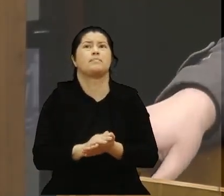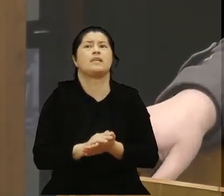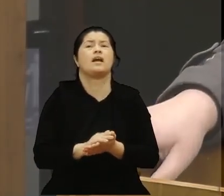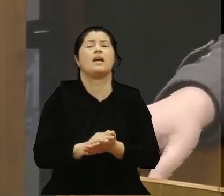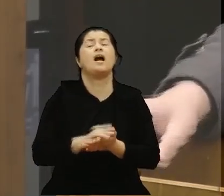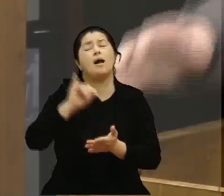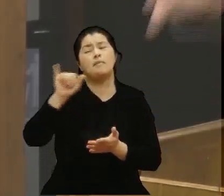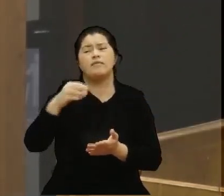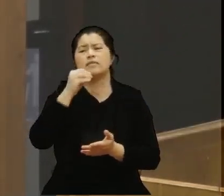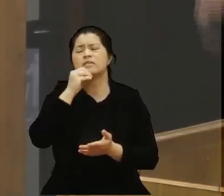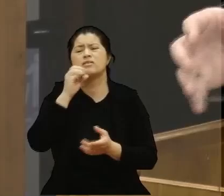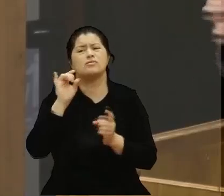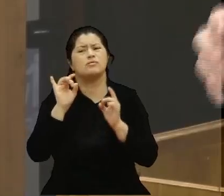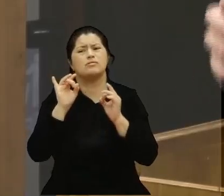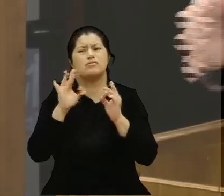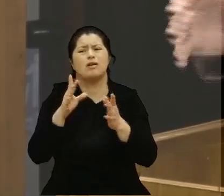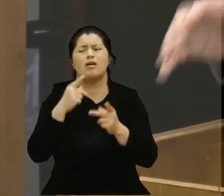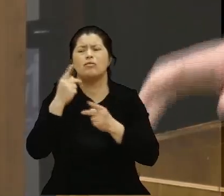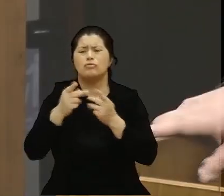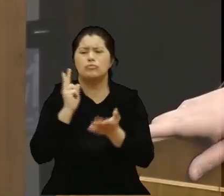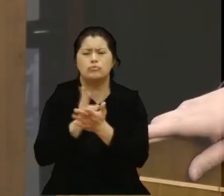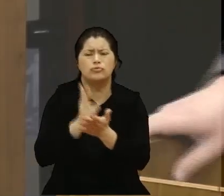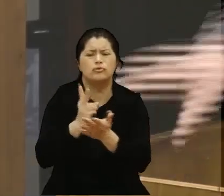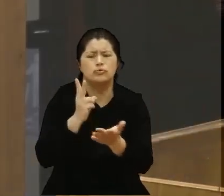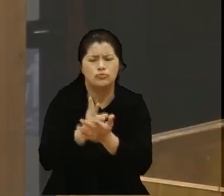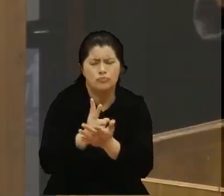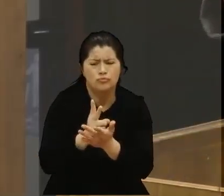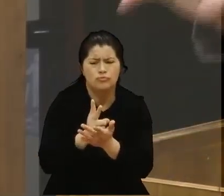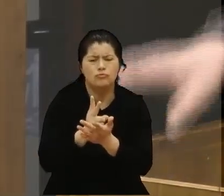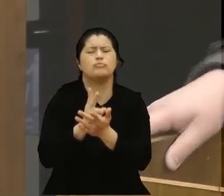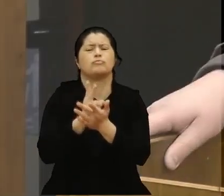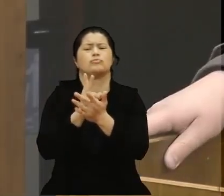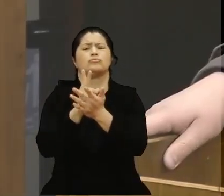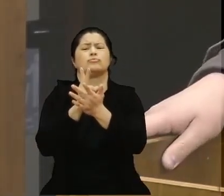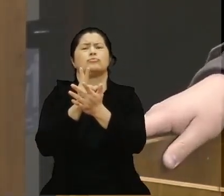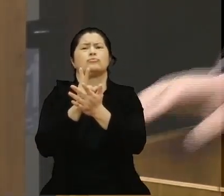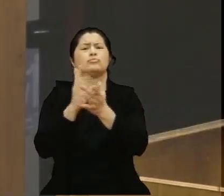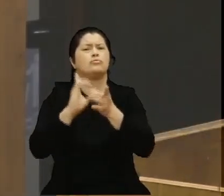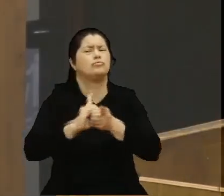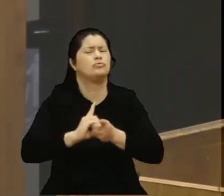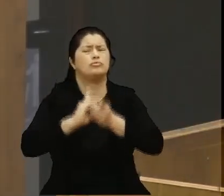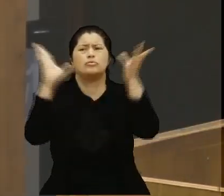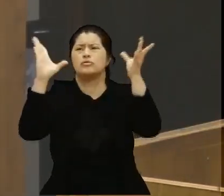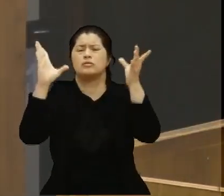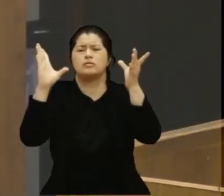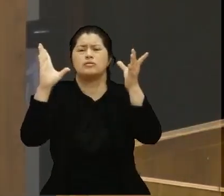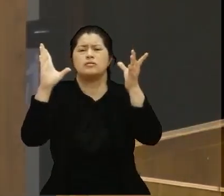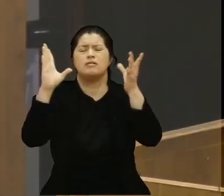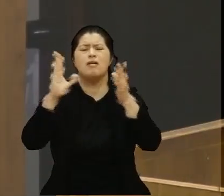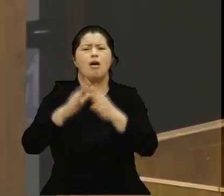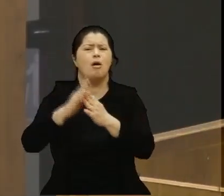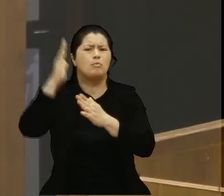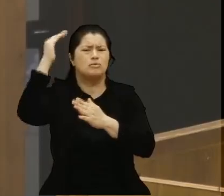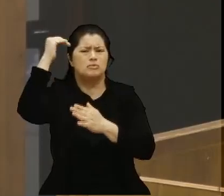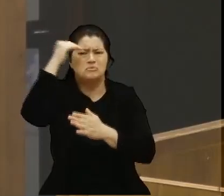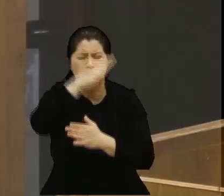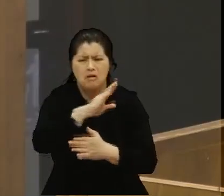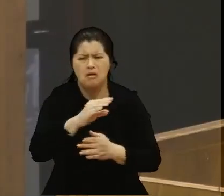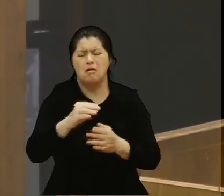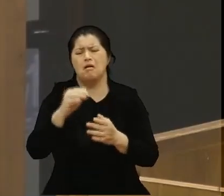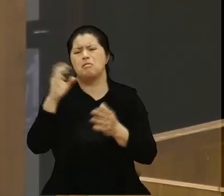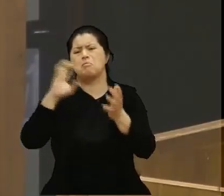Excelência, quero dizer que eu ainda continuo acreditando numa democracia onde todo mundo pode falar. Bolsonarista, do Partido